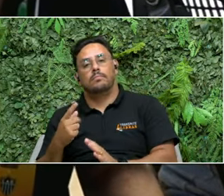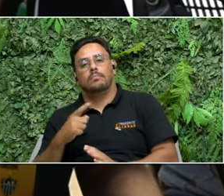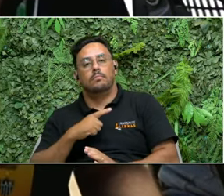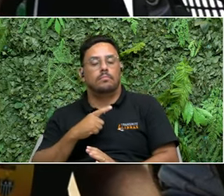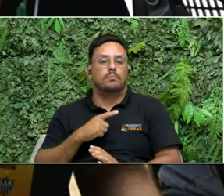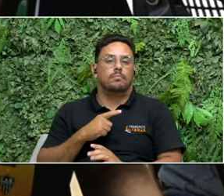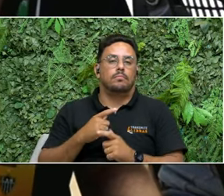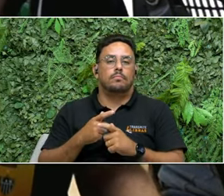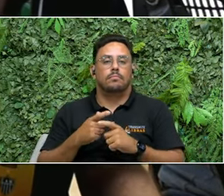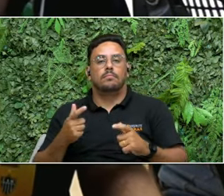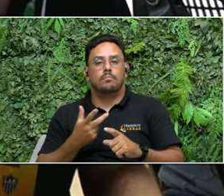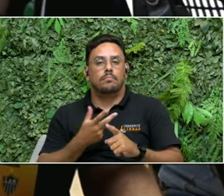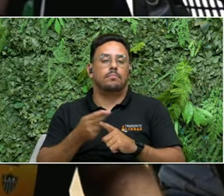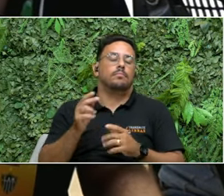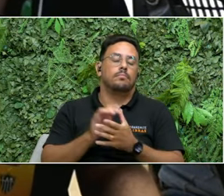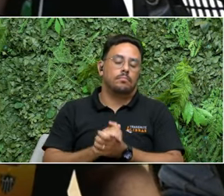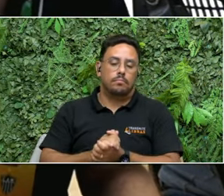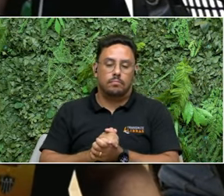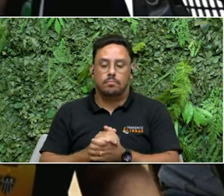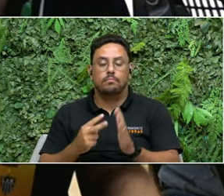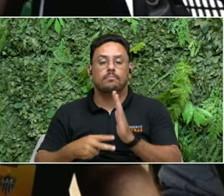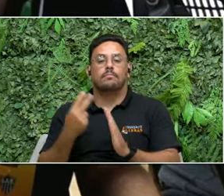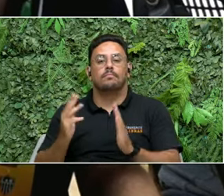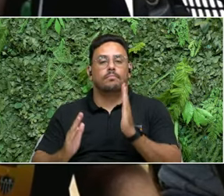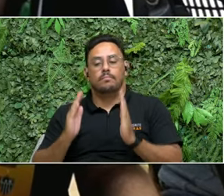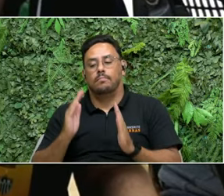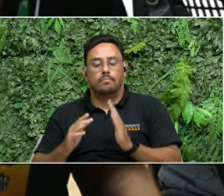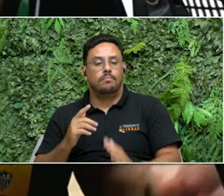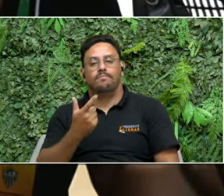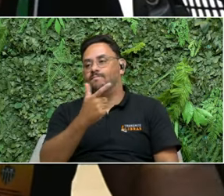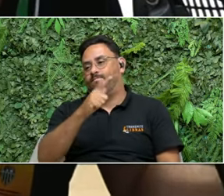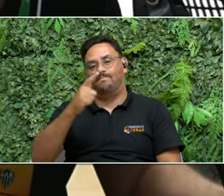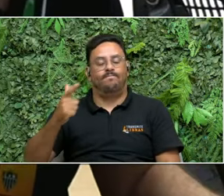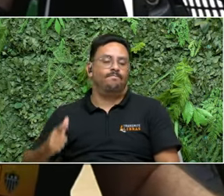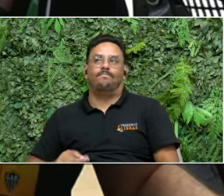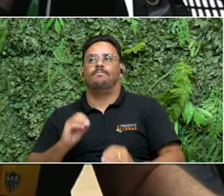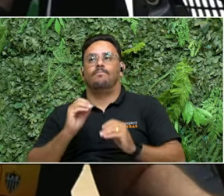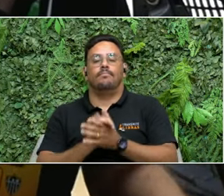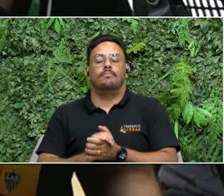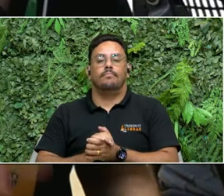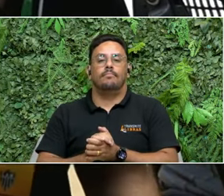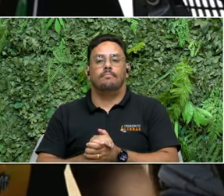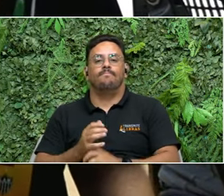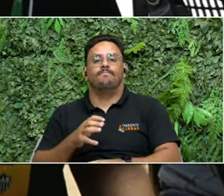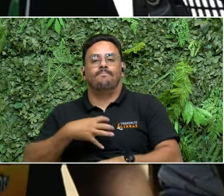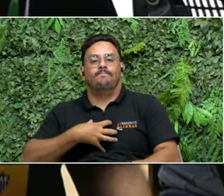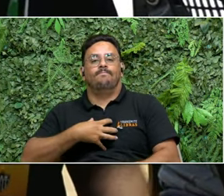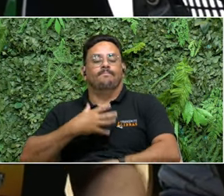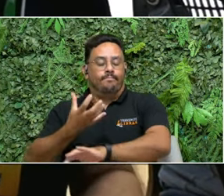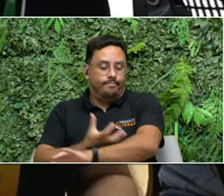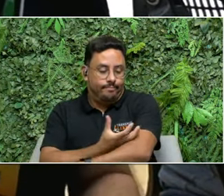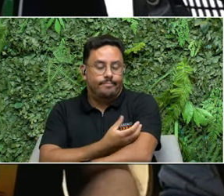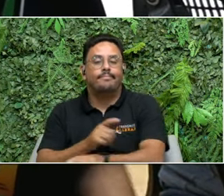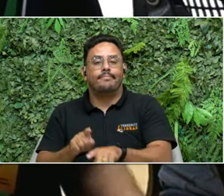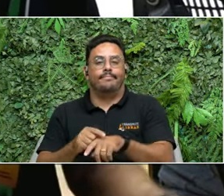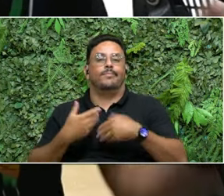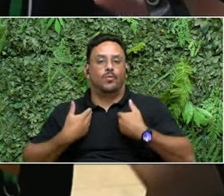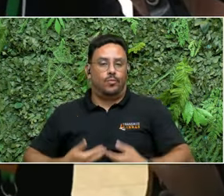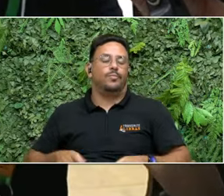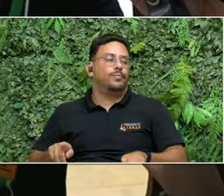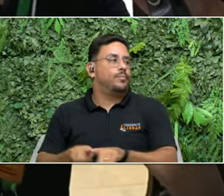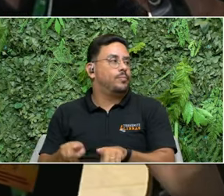dessa grande decisão viu Bob segundo tempo do Galo não existiu fator emocional pesou mas o físico também pesou